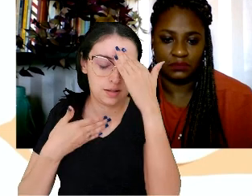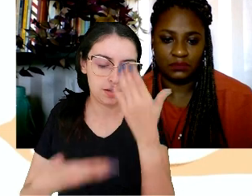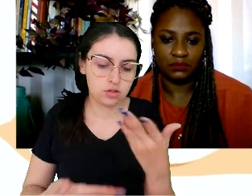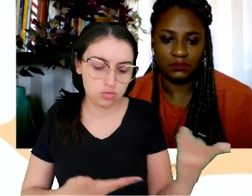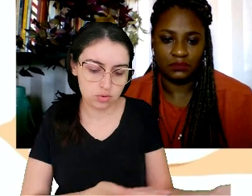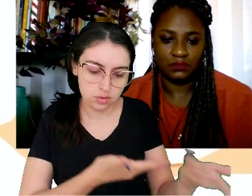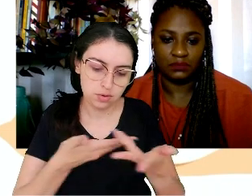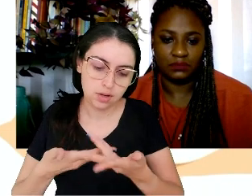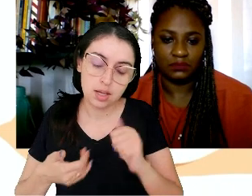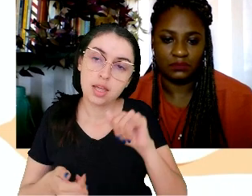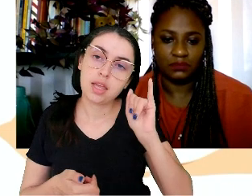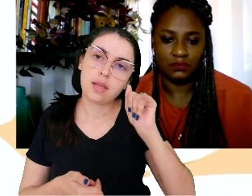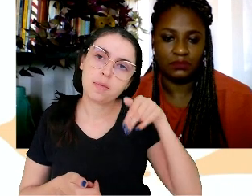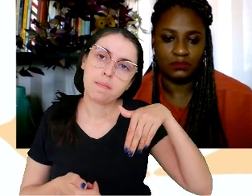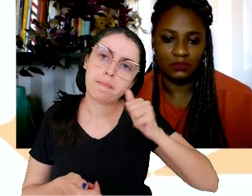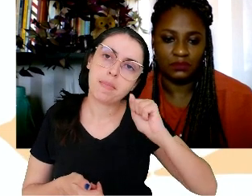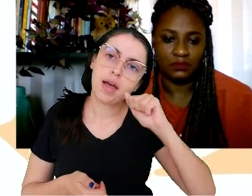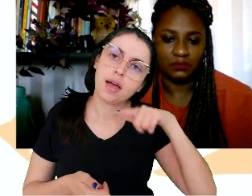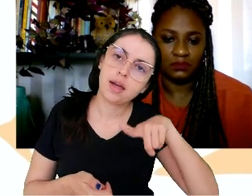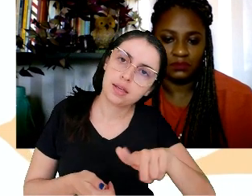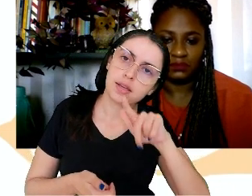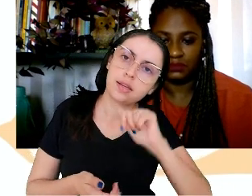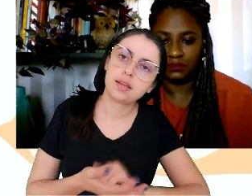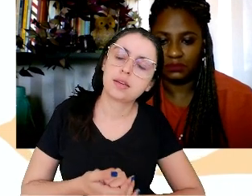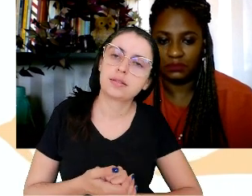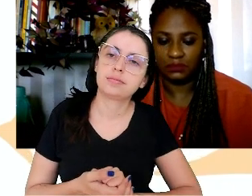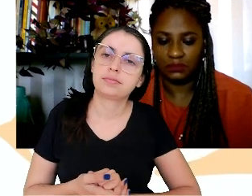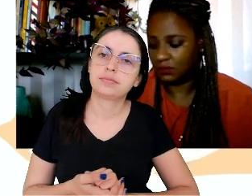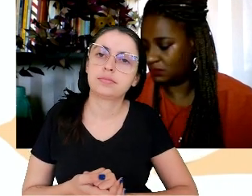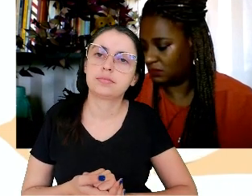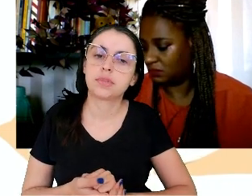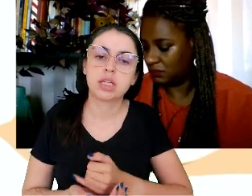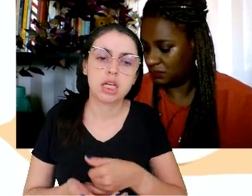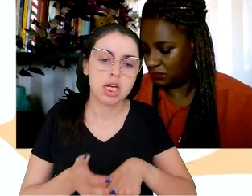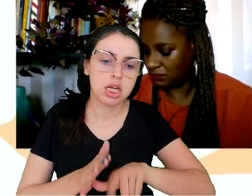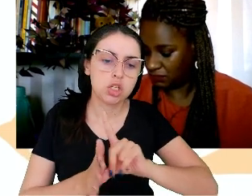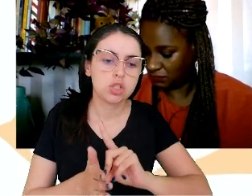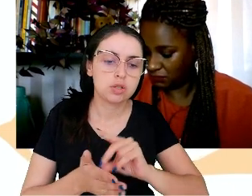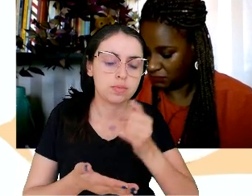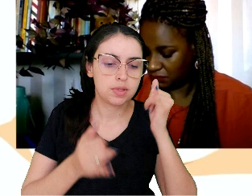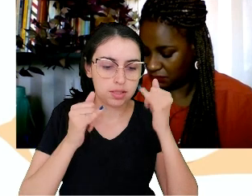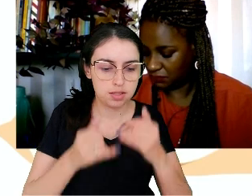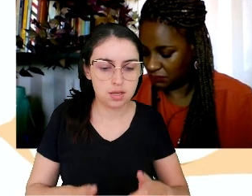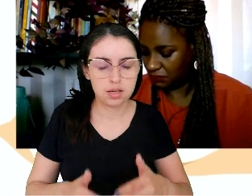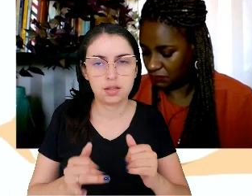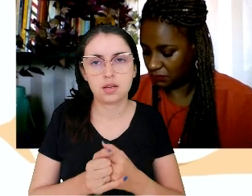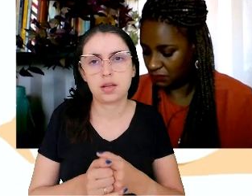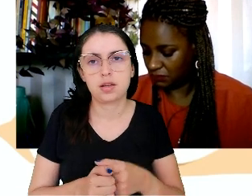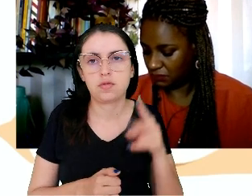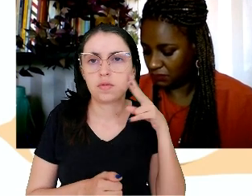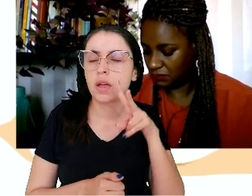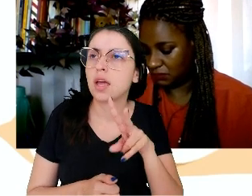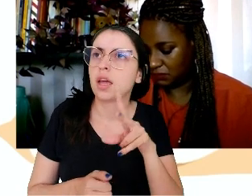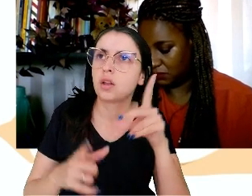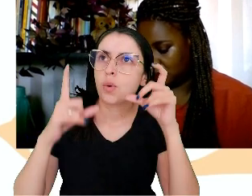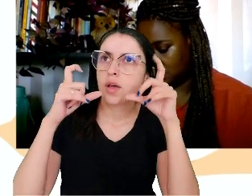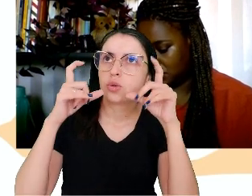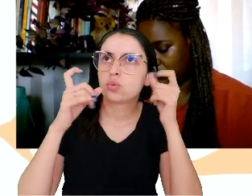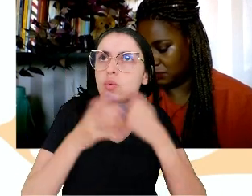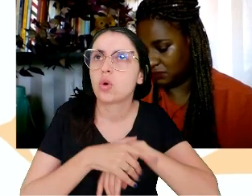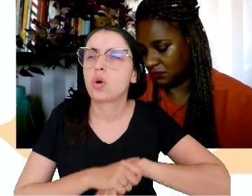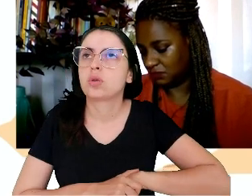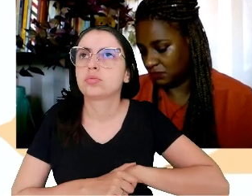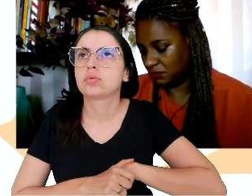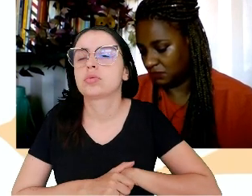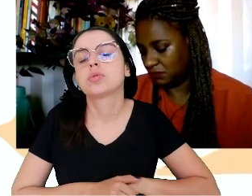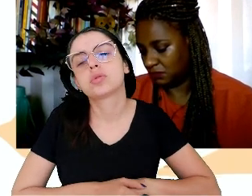ao convite feito pela EMAG. E antes de começar a minha apresentação, assistindo à exposição